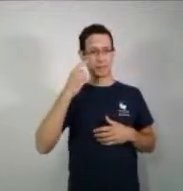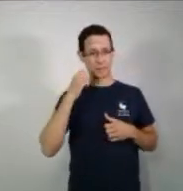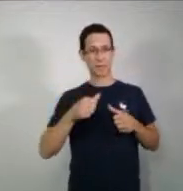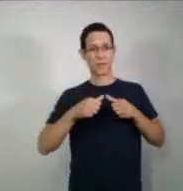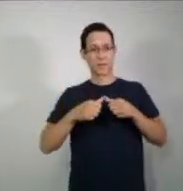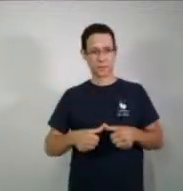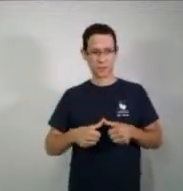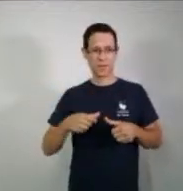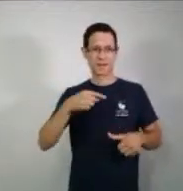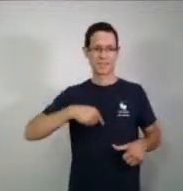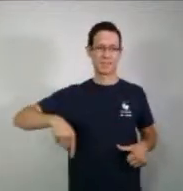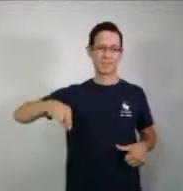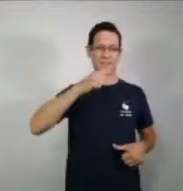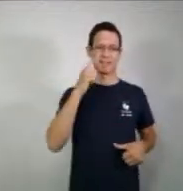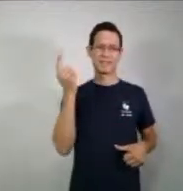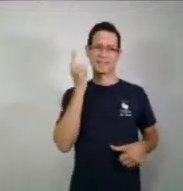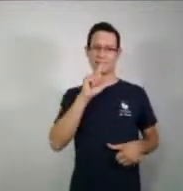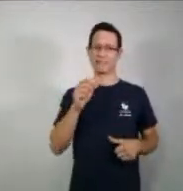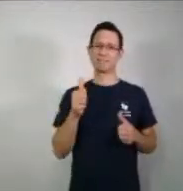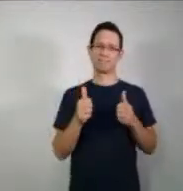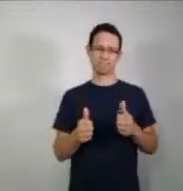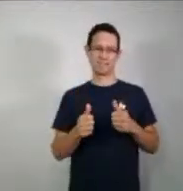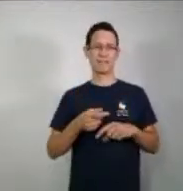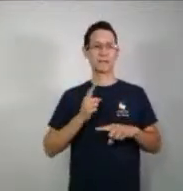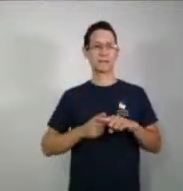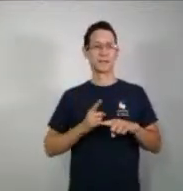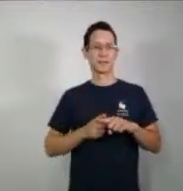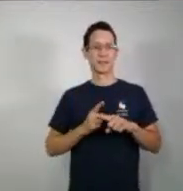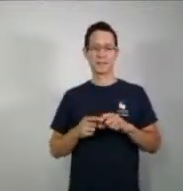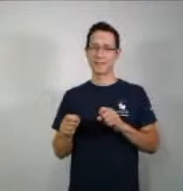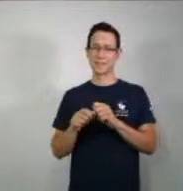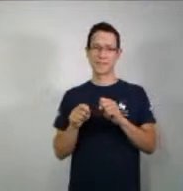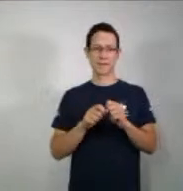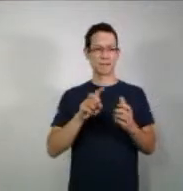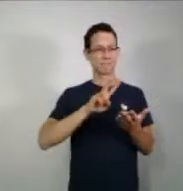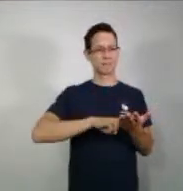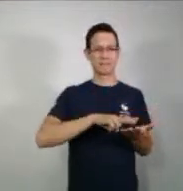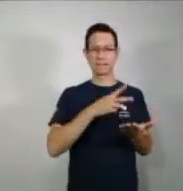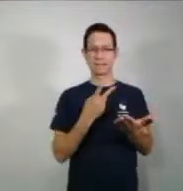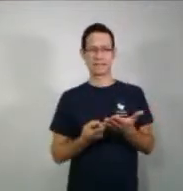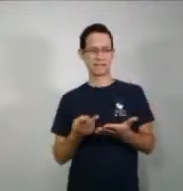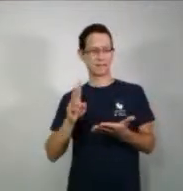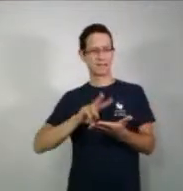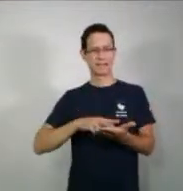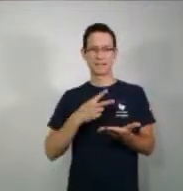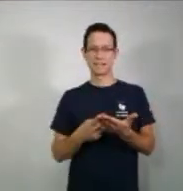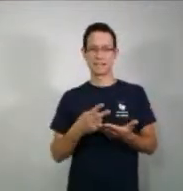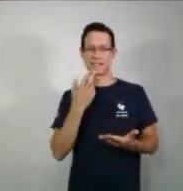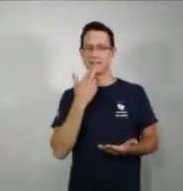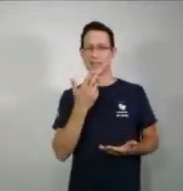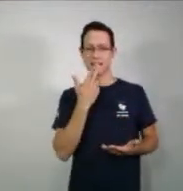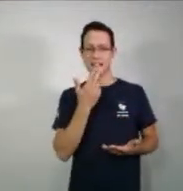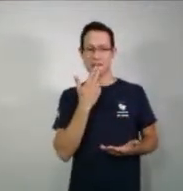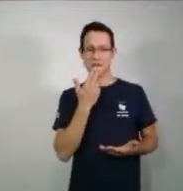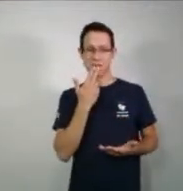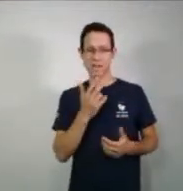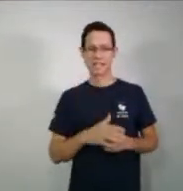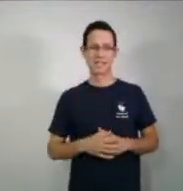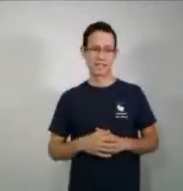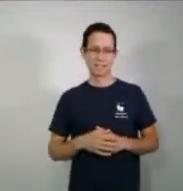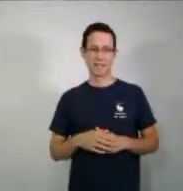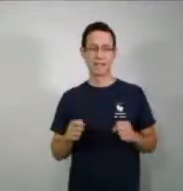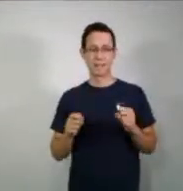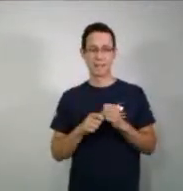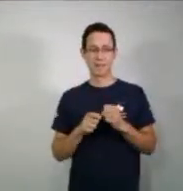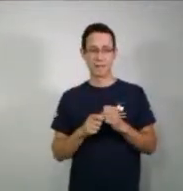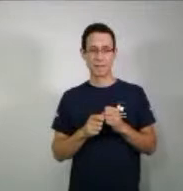demais com isso, né? Porque ele, de fato, ele fez milhares de traduções de diversas línguas, é, teve um trabalho